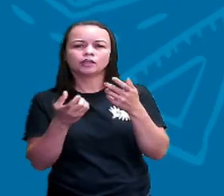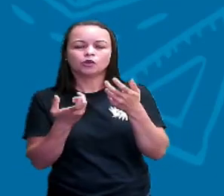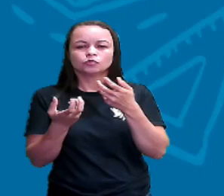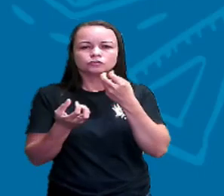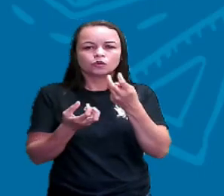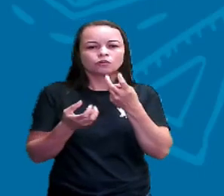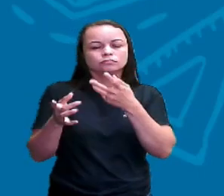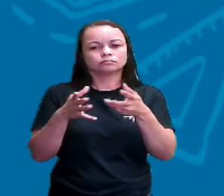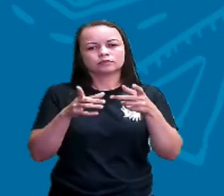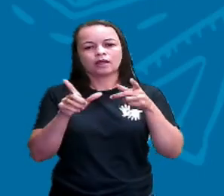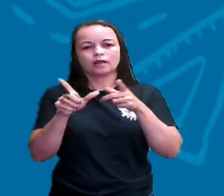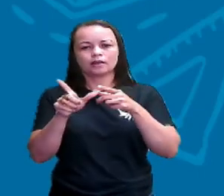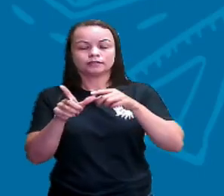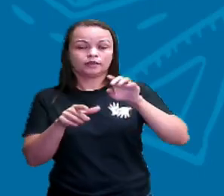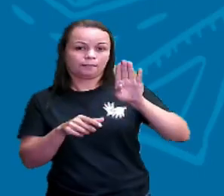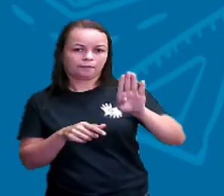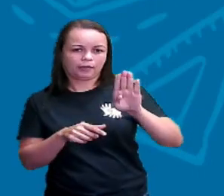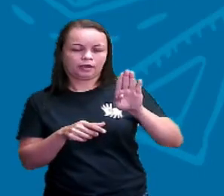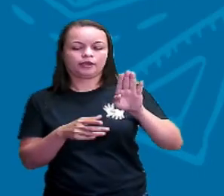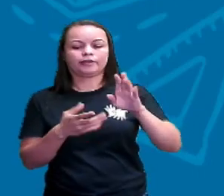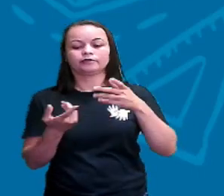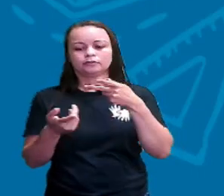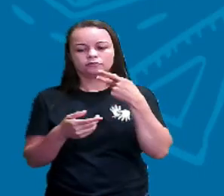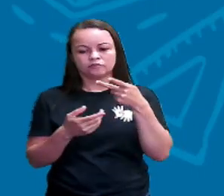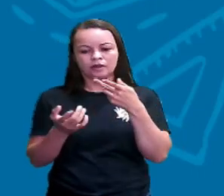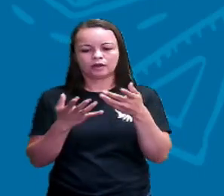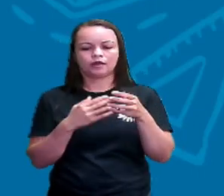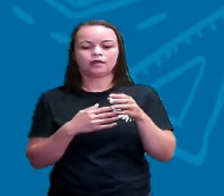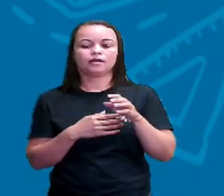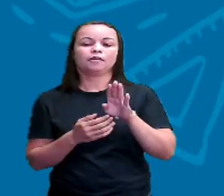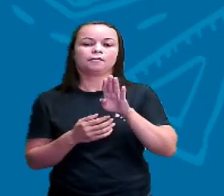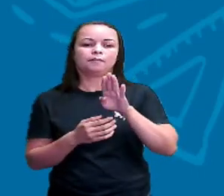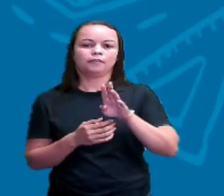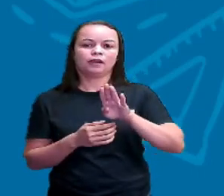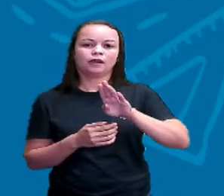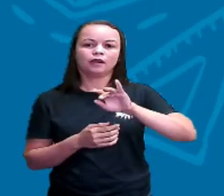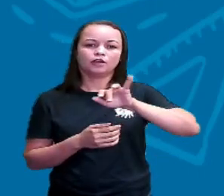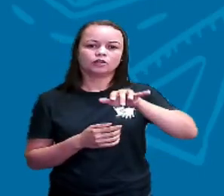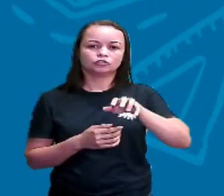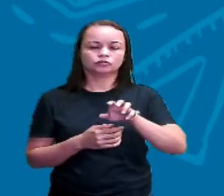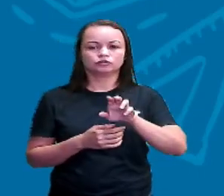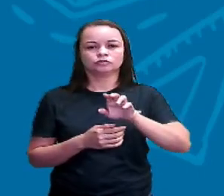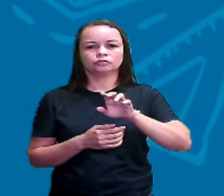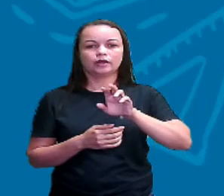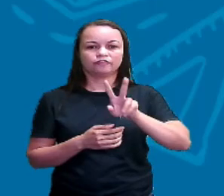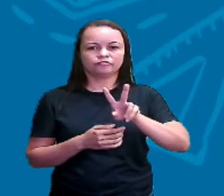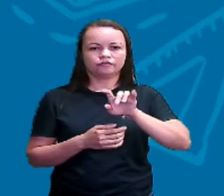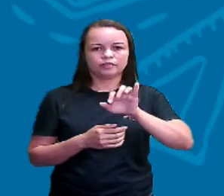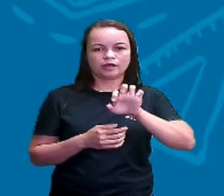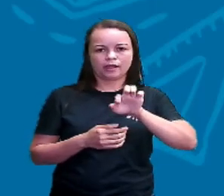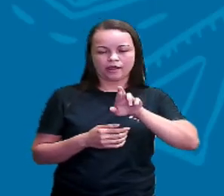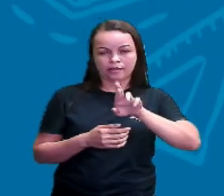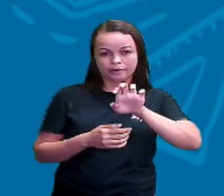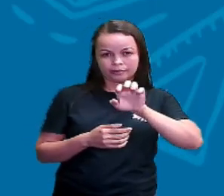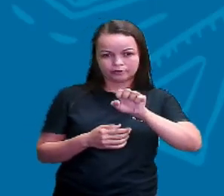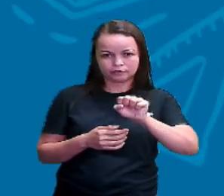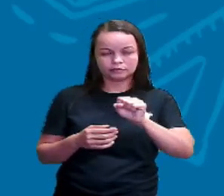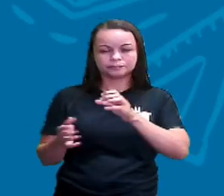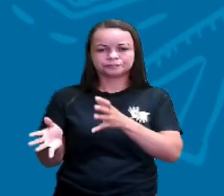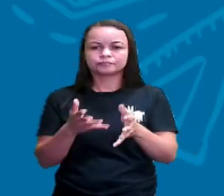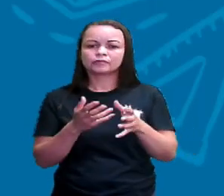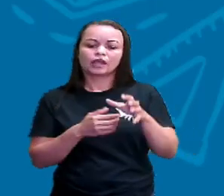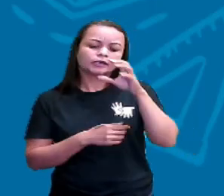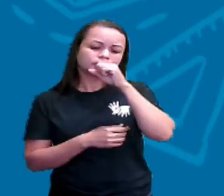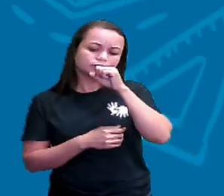de bola. Então, a gente pronuncia viernes, tá certo? E sábado e domingo, a gente